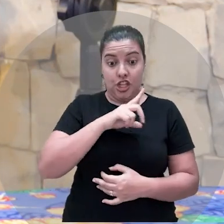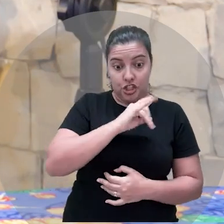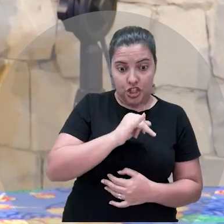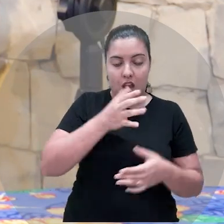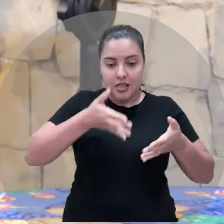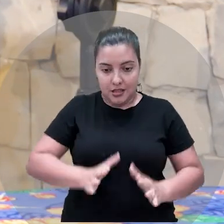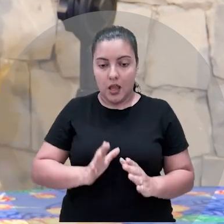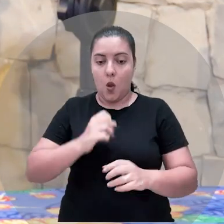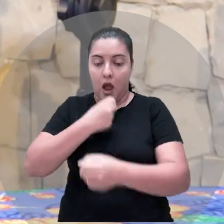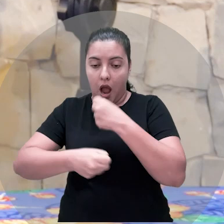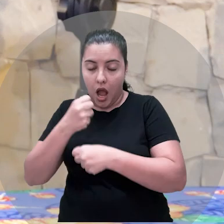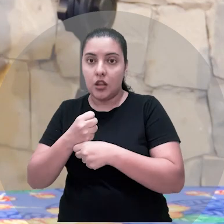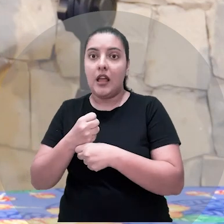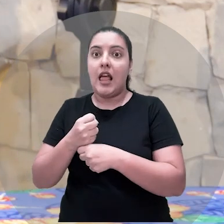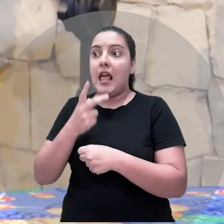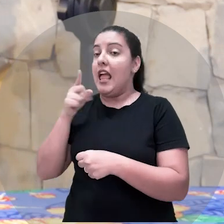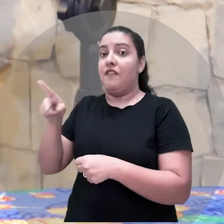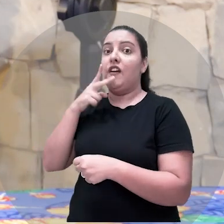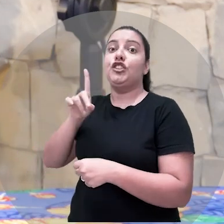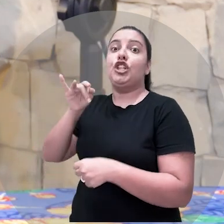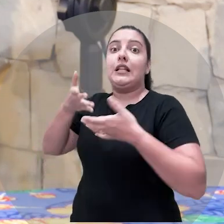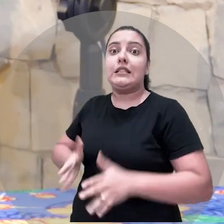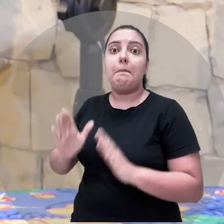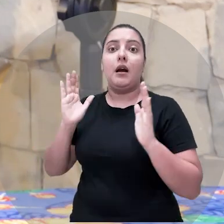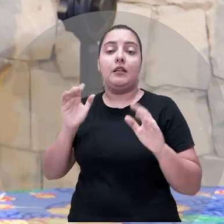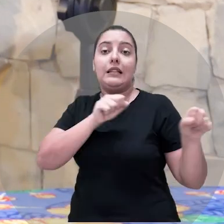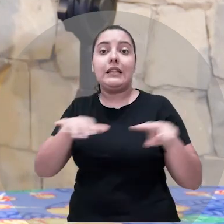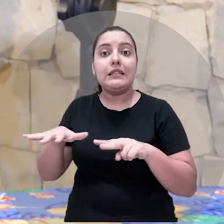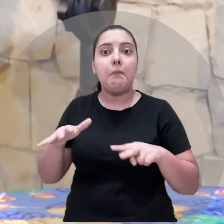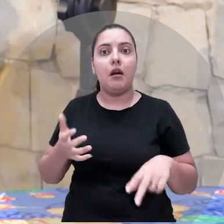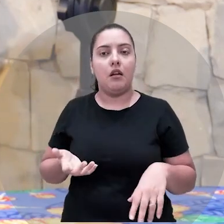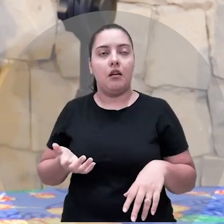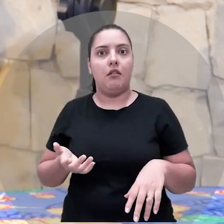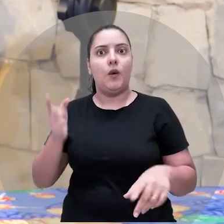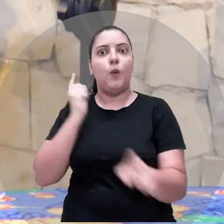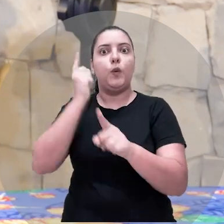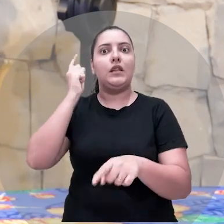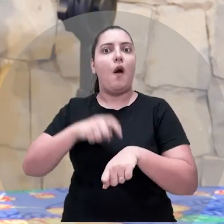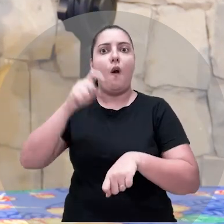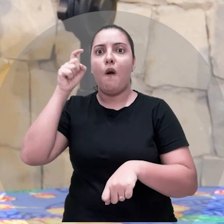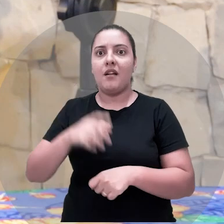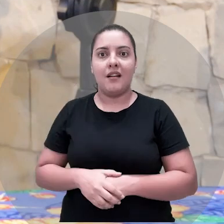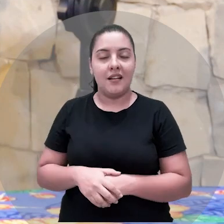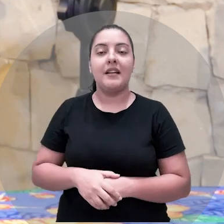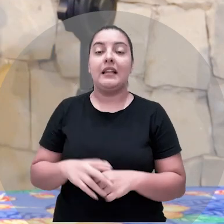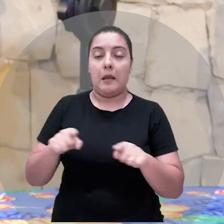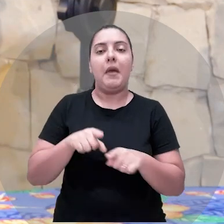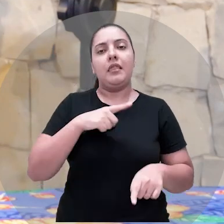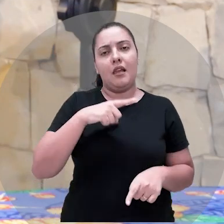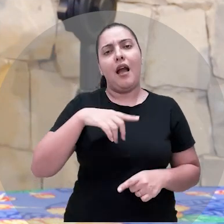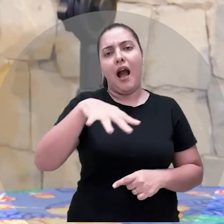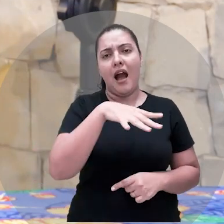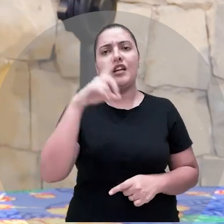de nascimento e ano e ele dizia o dia da semana que ia cair então tem Tem essa questão né dada